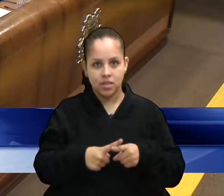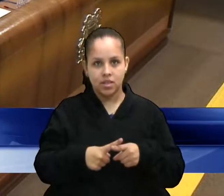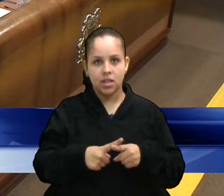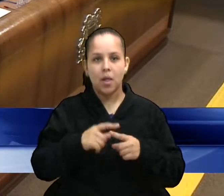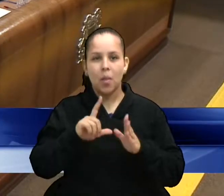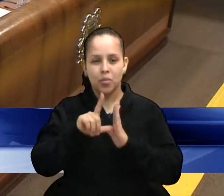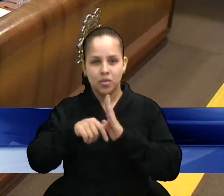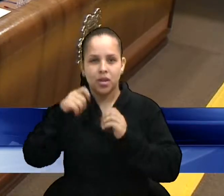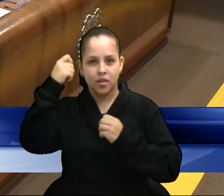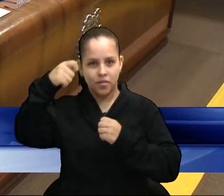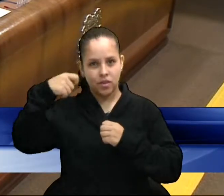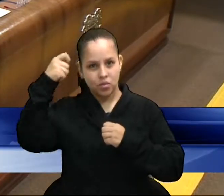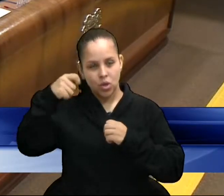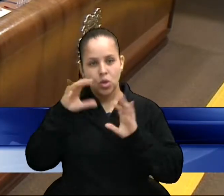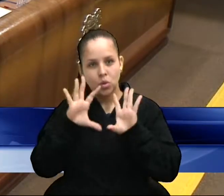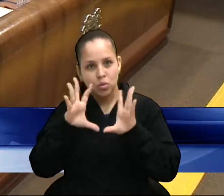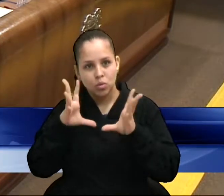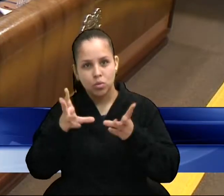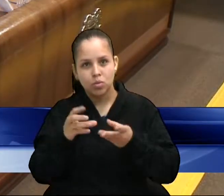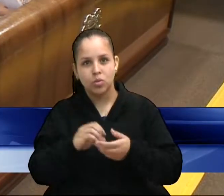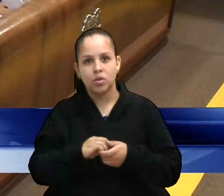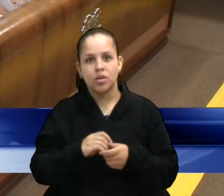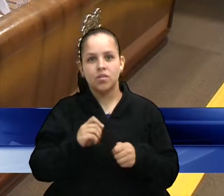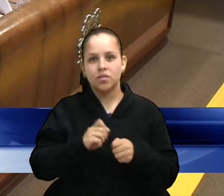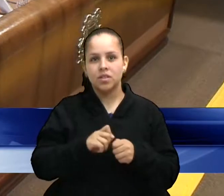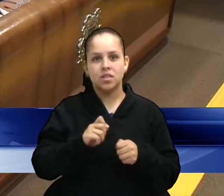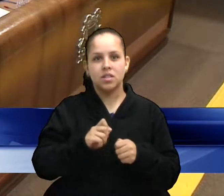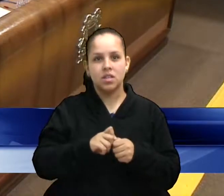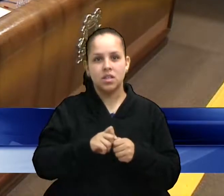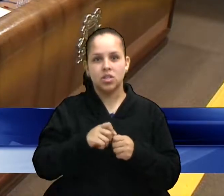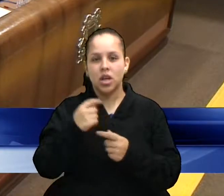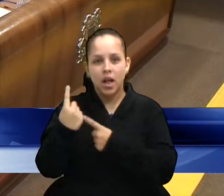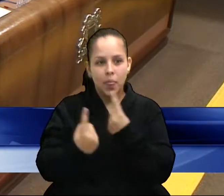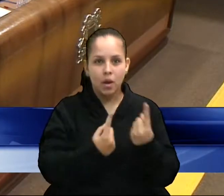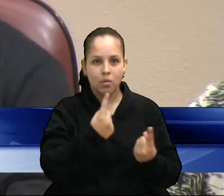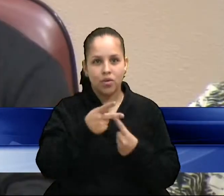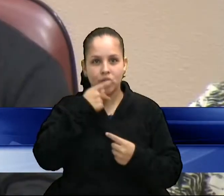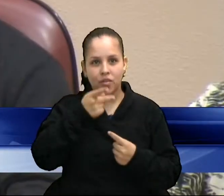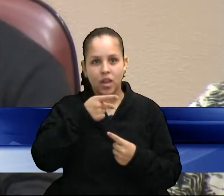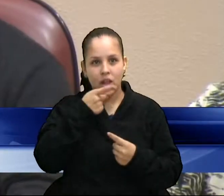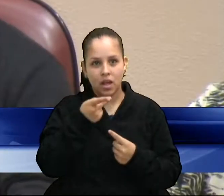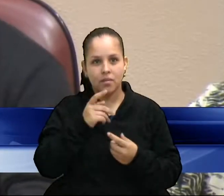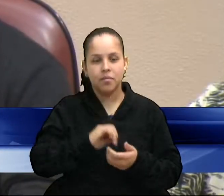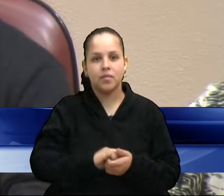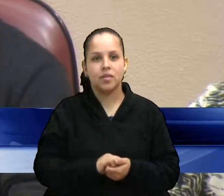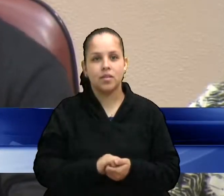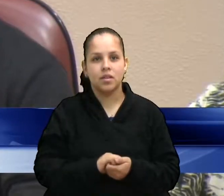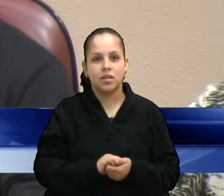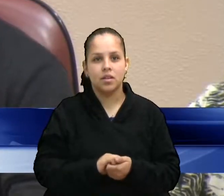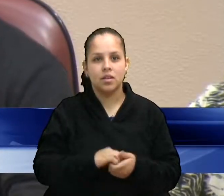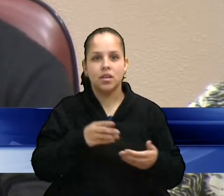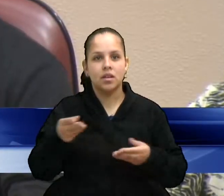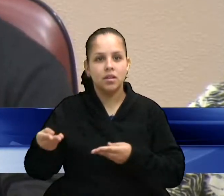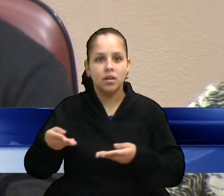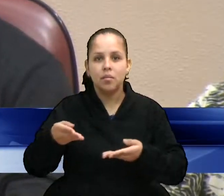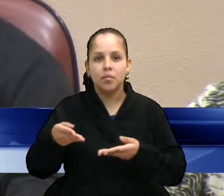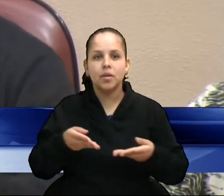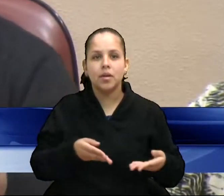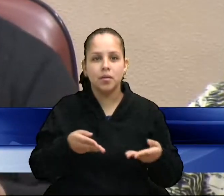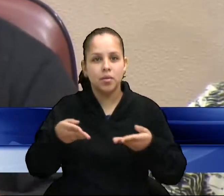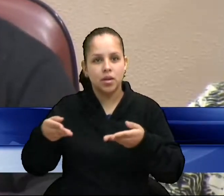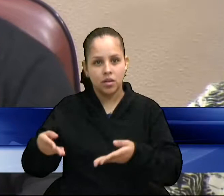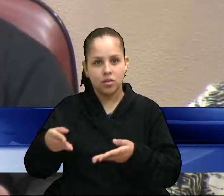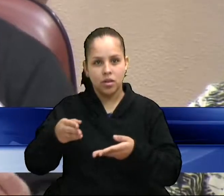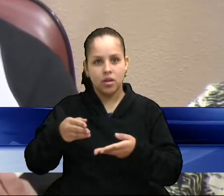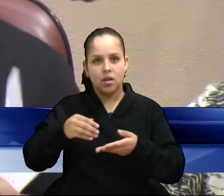depois toda aquela solicitação que foi feita, todas as palavras de cada um que vai fazer a sua intervenção, vai ser encaminhado até ao